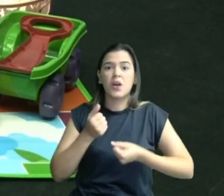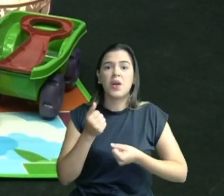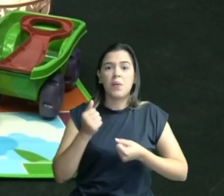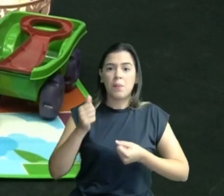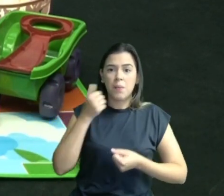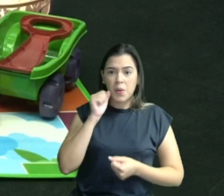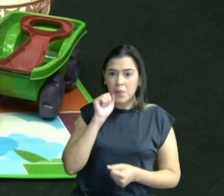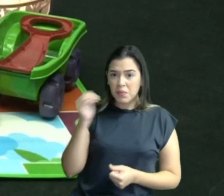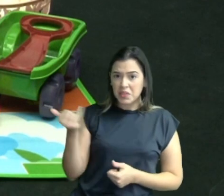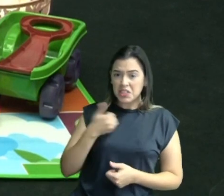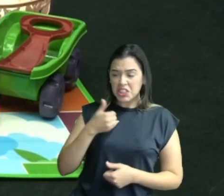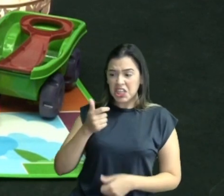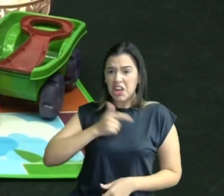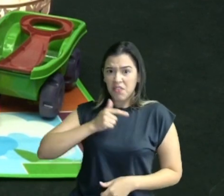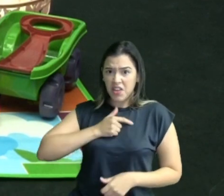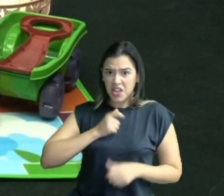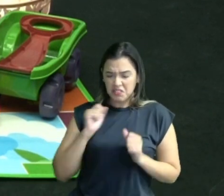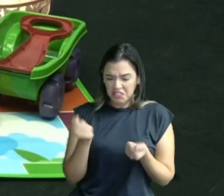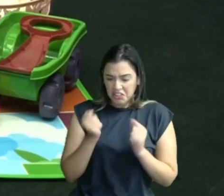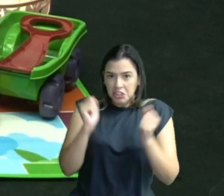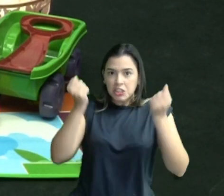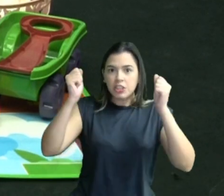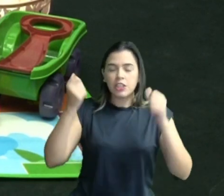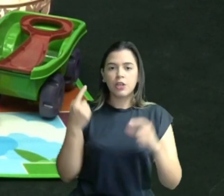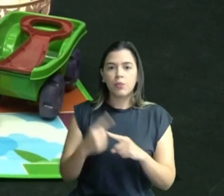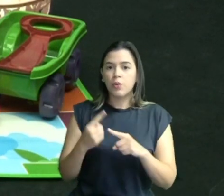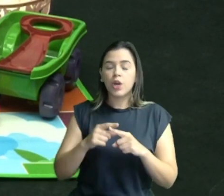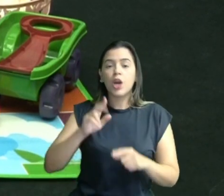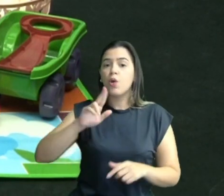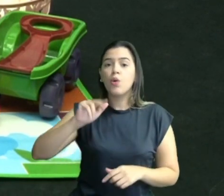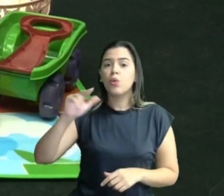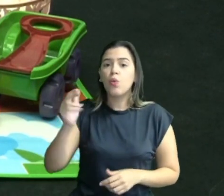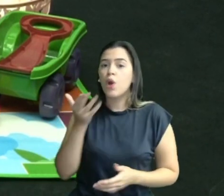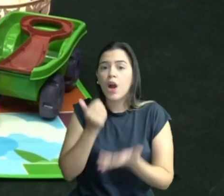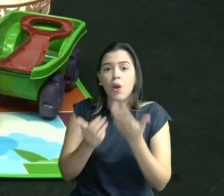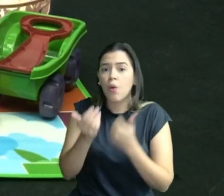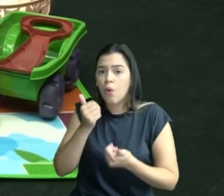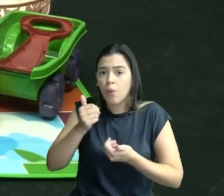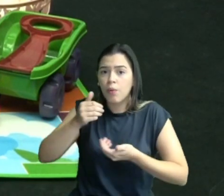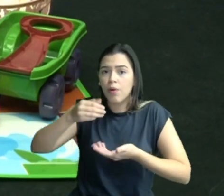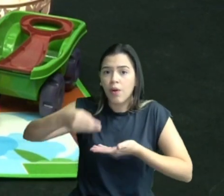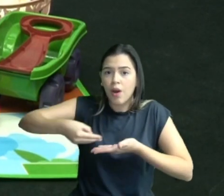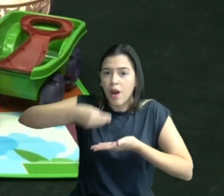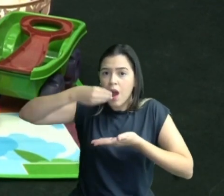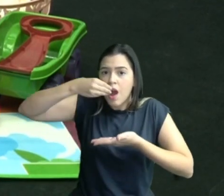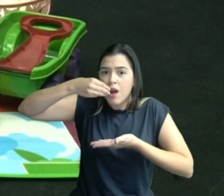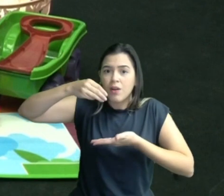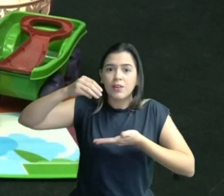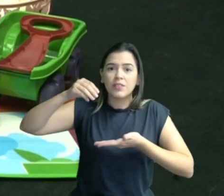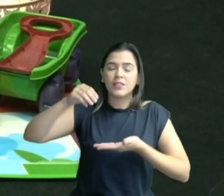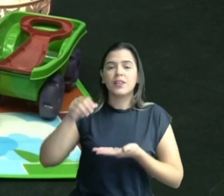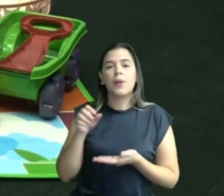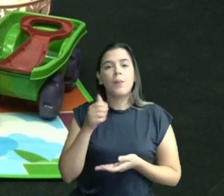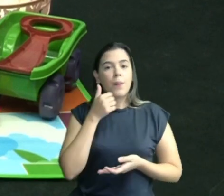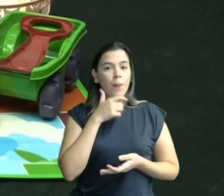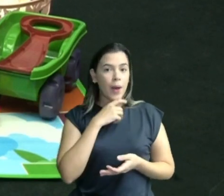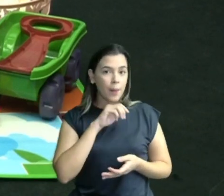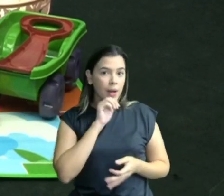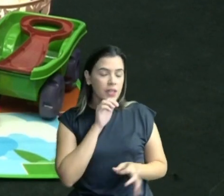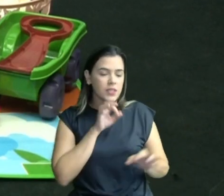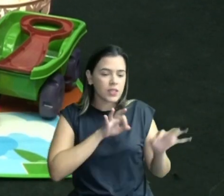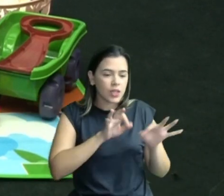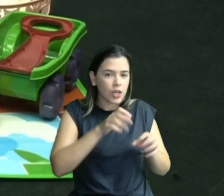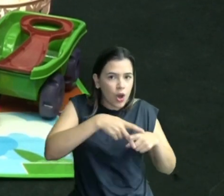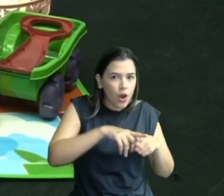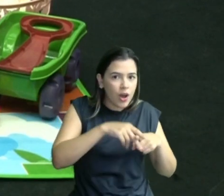é muito feio e ficou mais brava ainda porque eu nunca como mingau que ela faz papai disse que vai consertar a cadeirinha